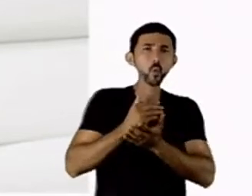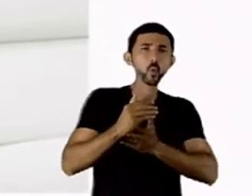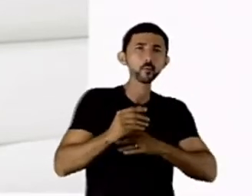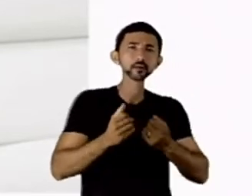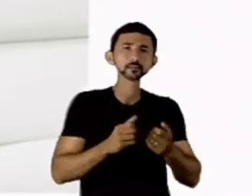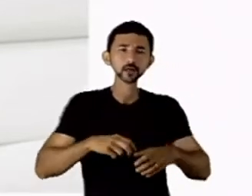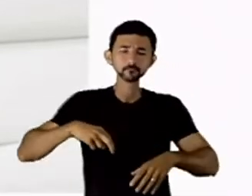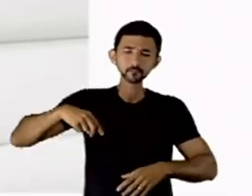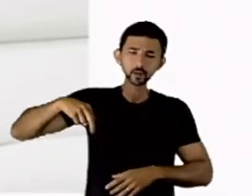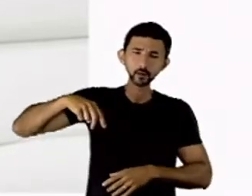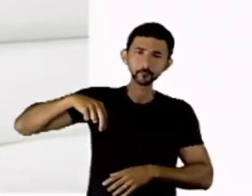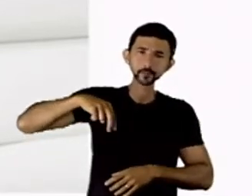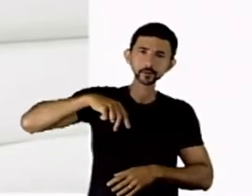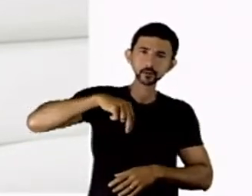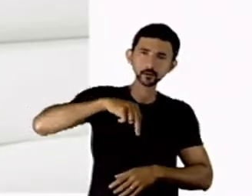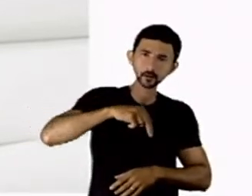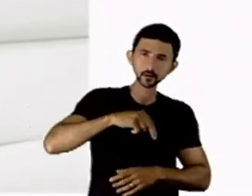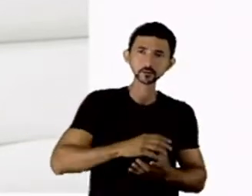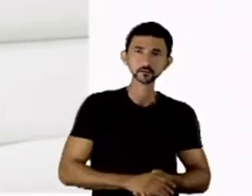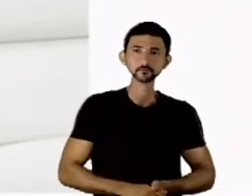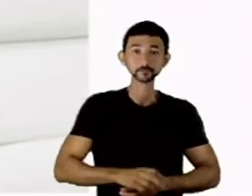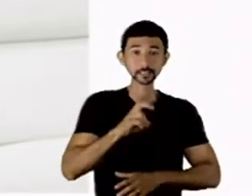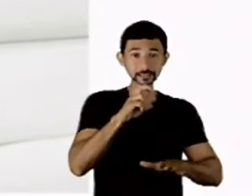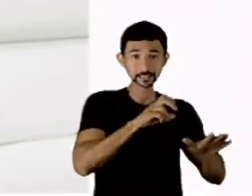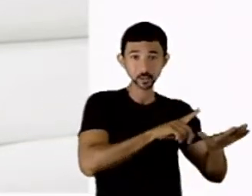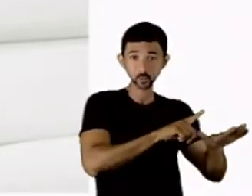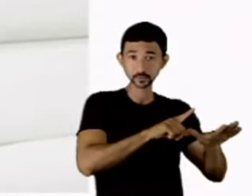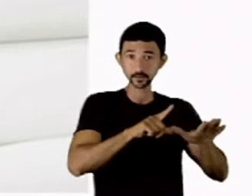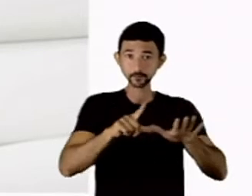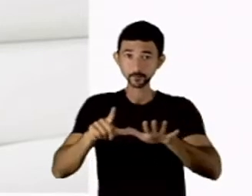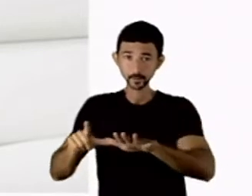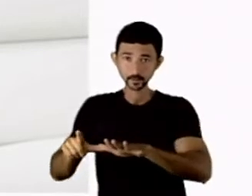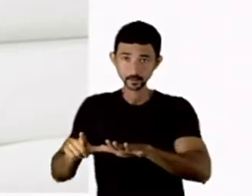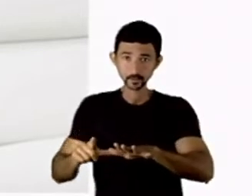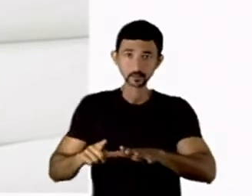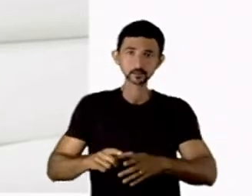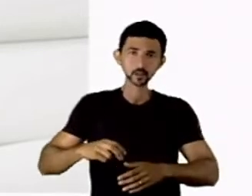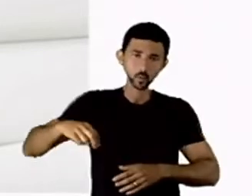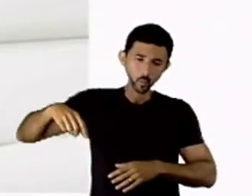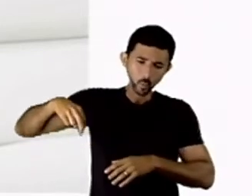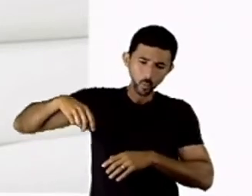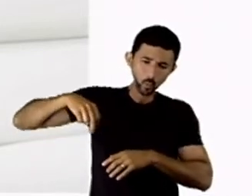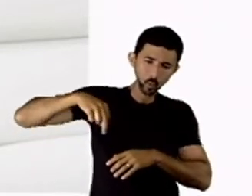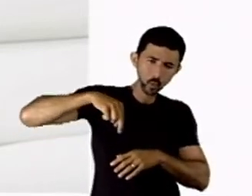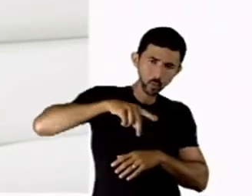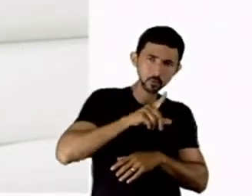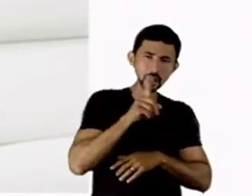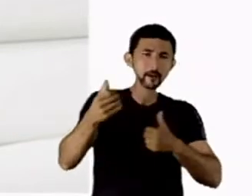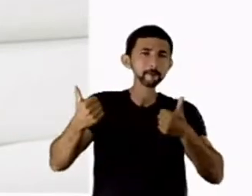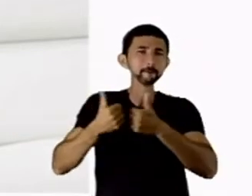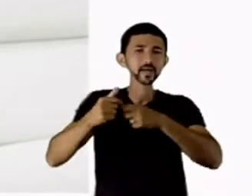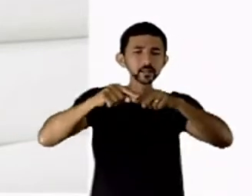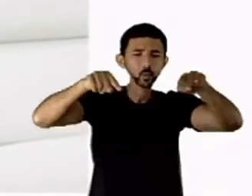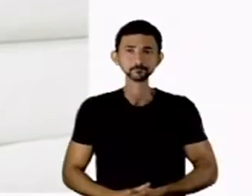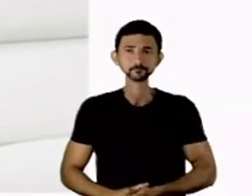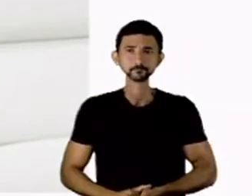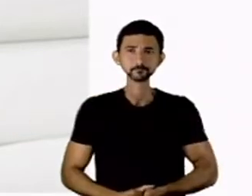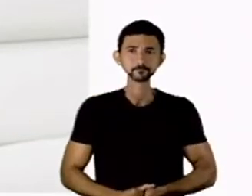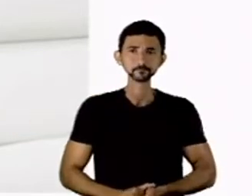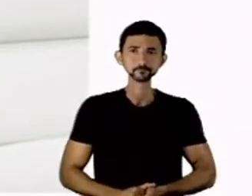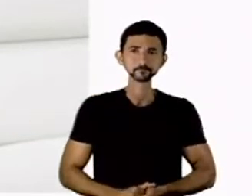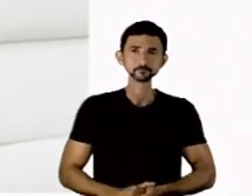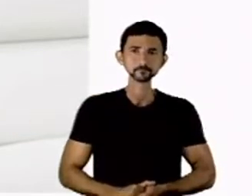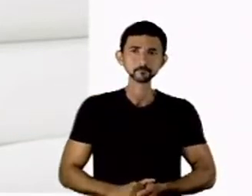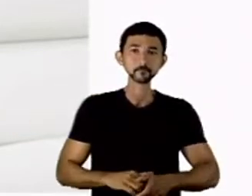uma caminhada durante 5 semanas na pista do campo de futebol próximo à casa de Robério.